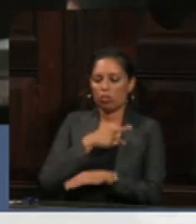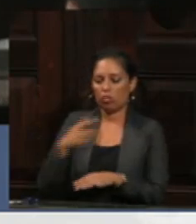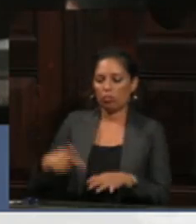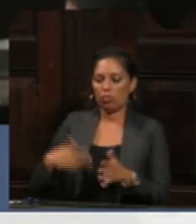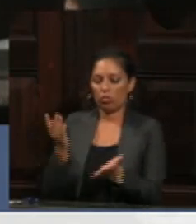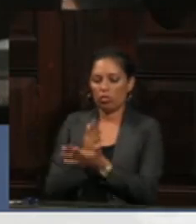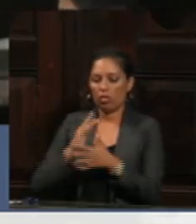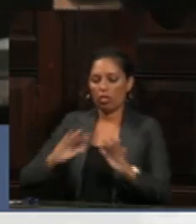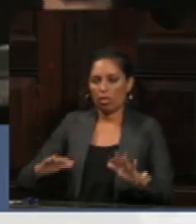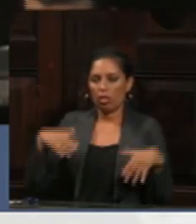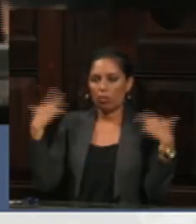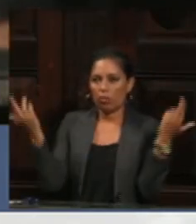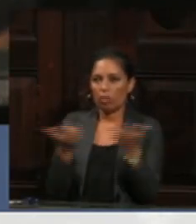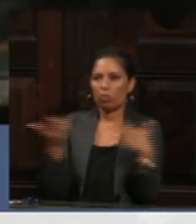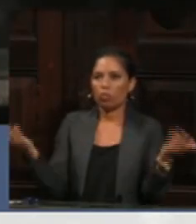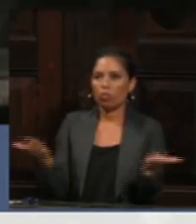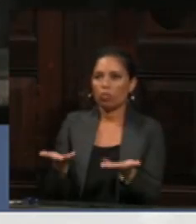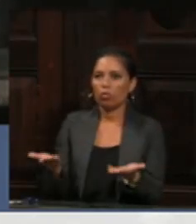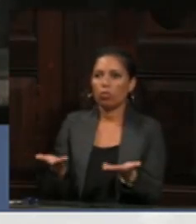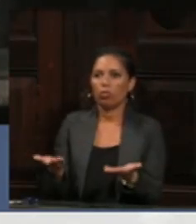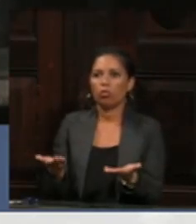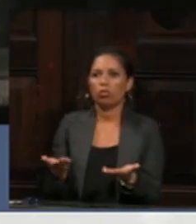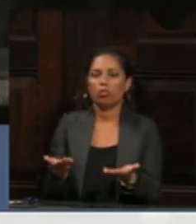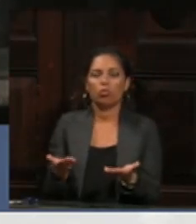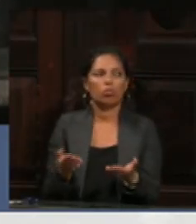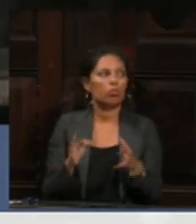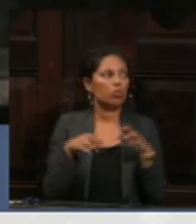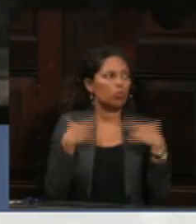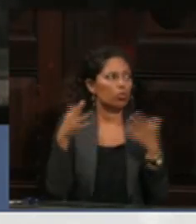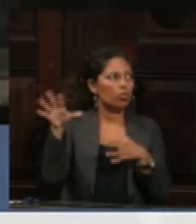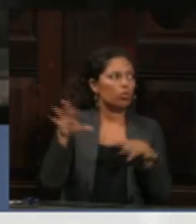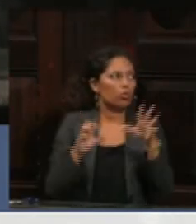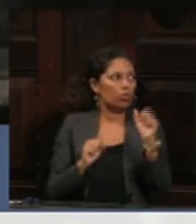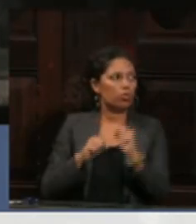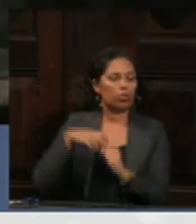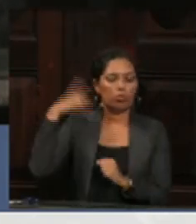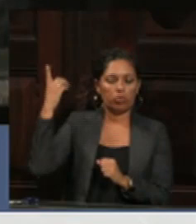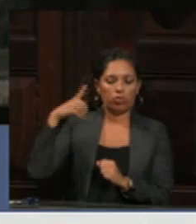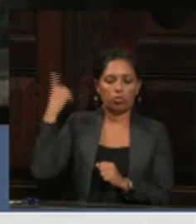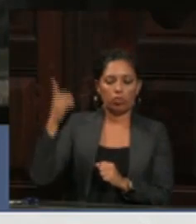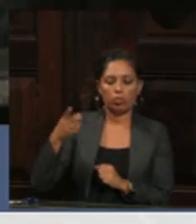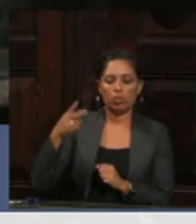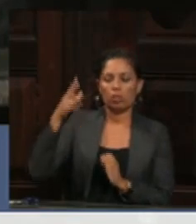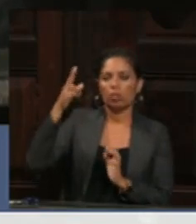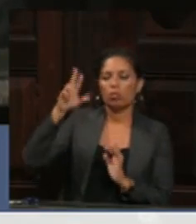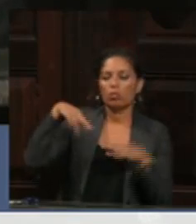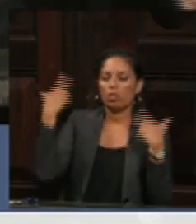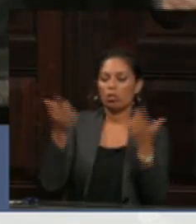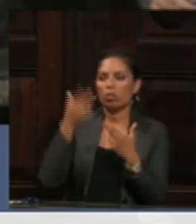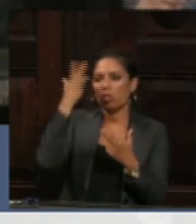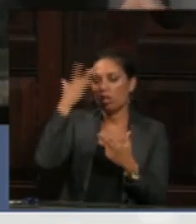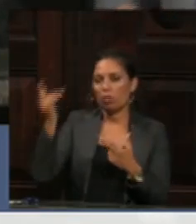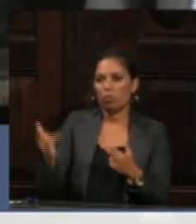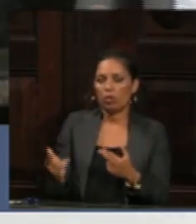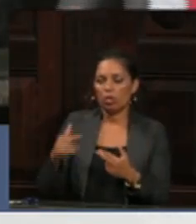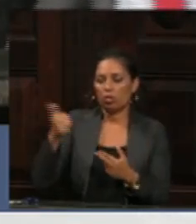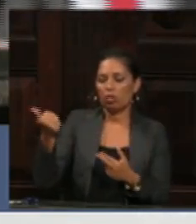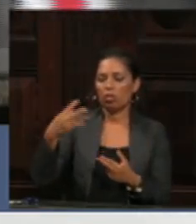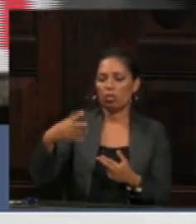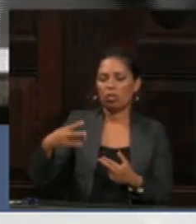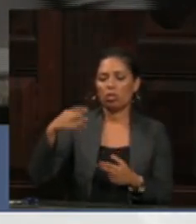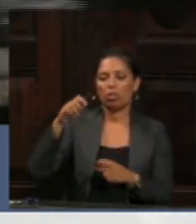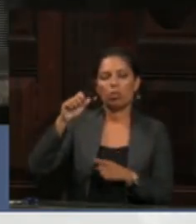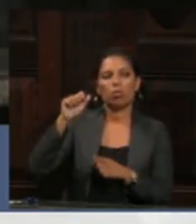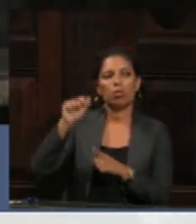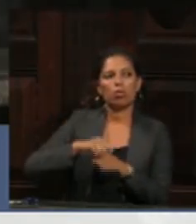a presente sessão convocada, a sessão convoca os senhores deputados para a sessão ordinária do dia 14 de março